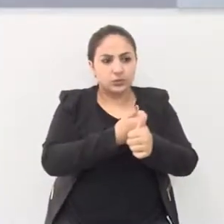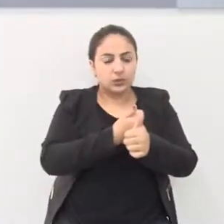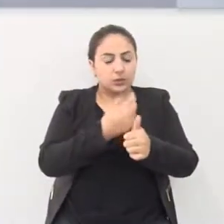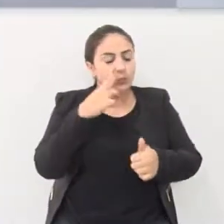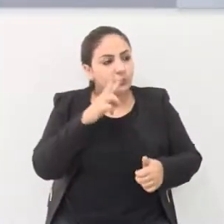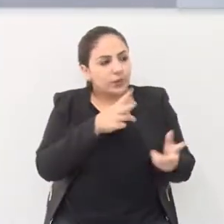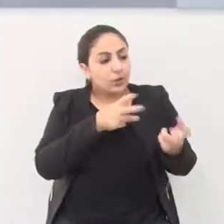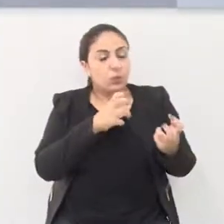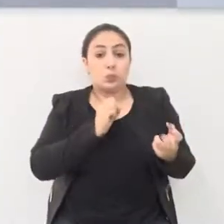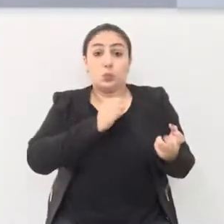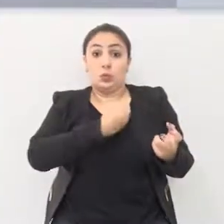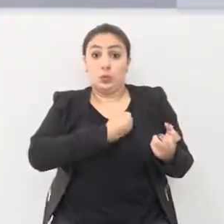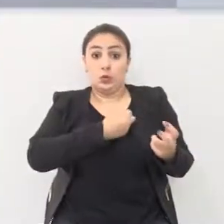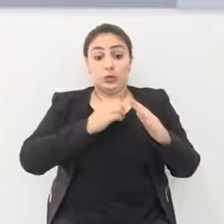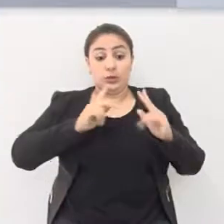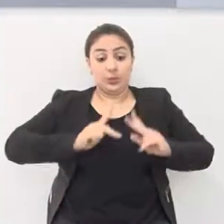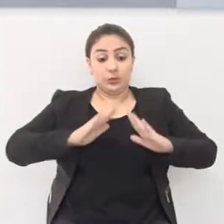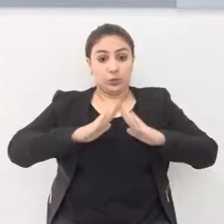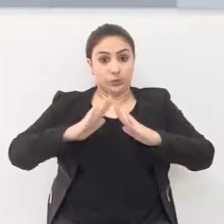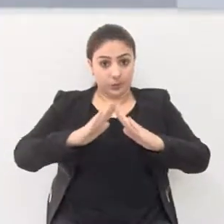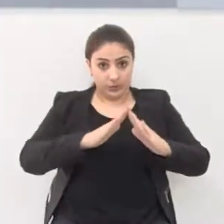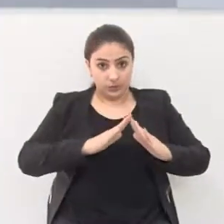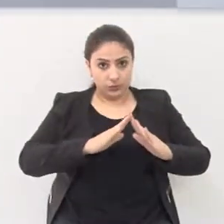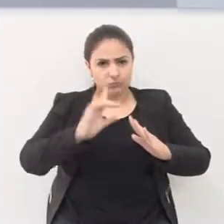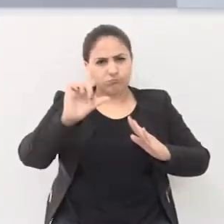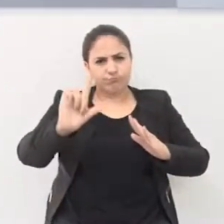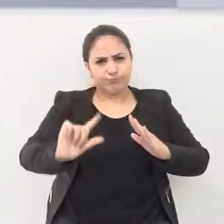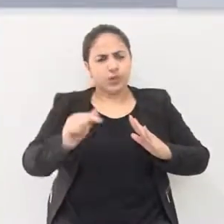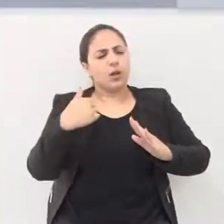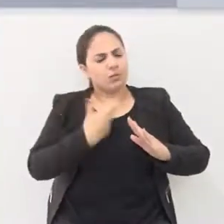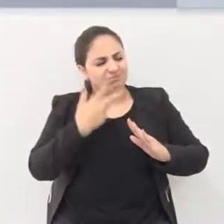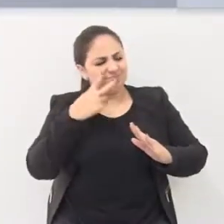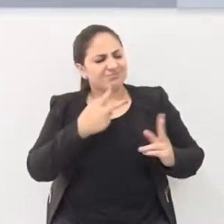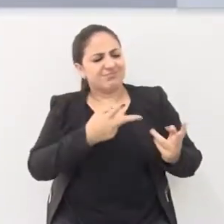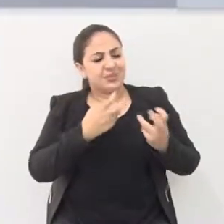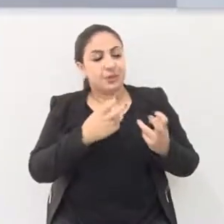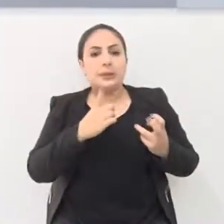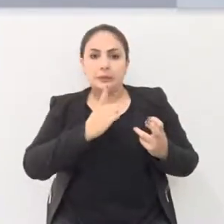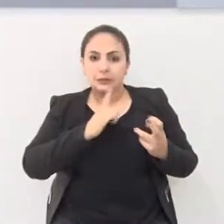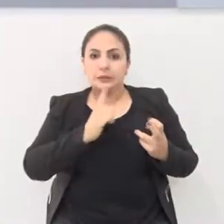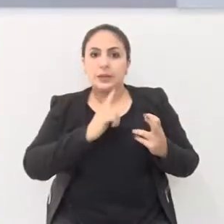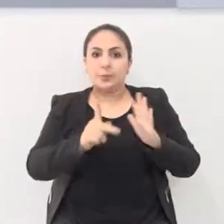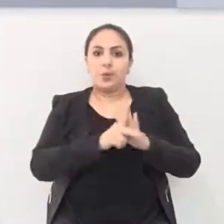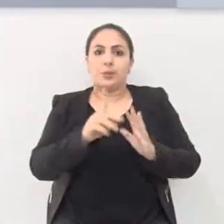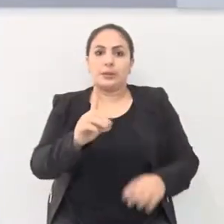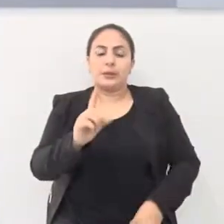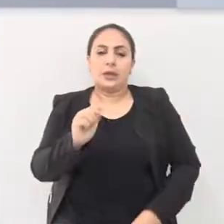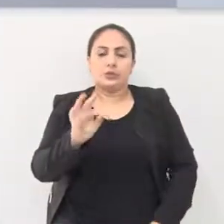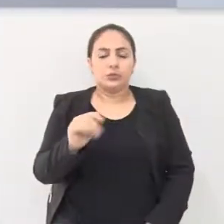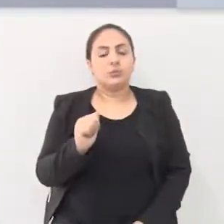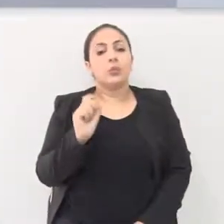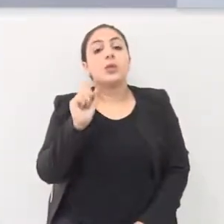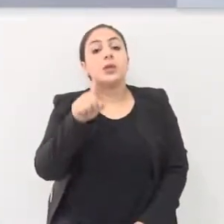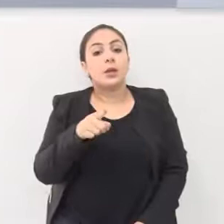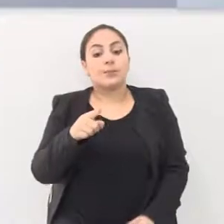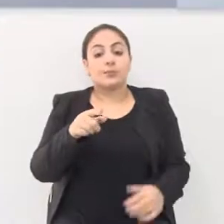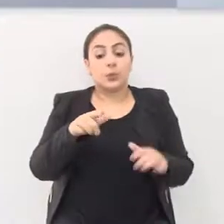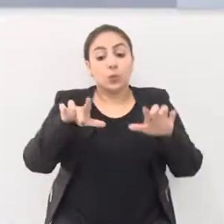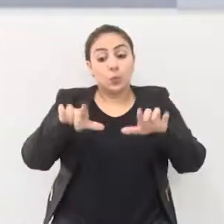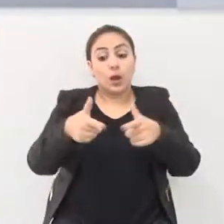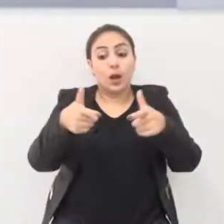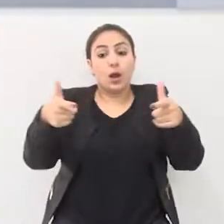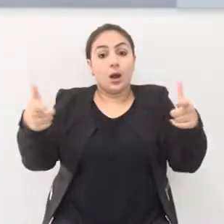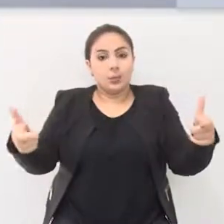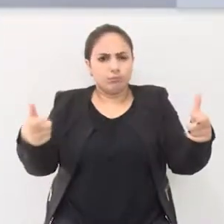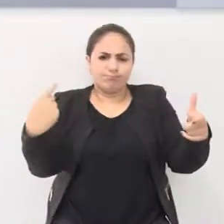número bem inferior de habitantes ao de Passo Fundo e a gente percebe que eles têm uma sede própria do DAT. O que seria essa sede? Um espaço